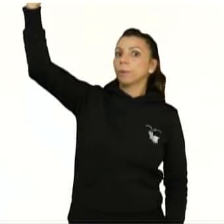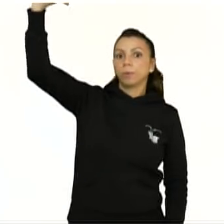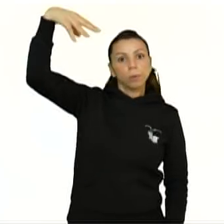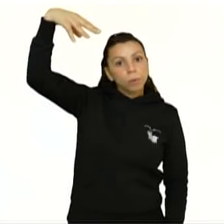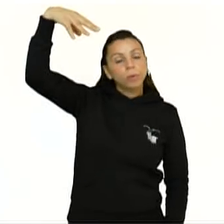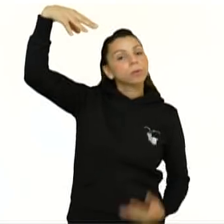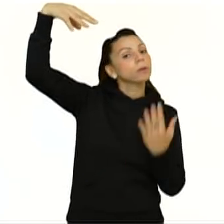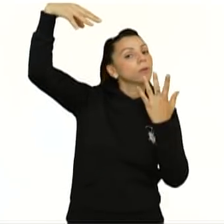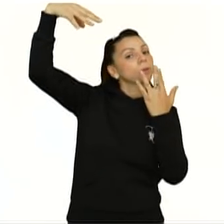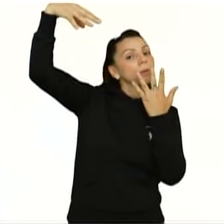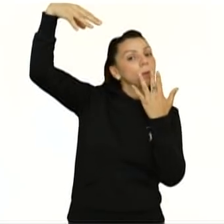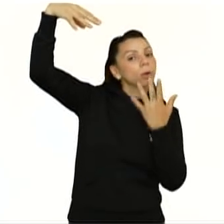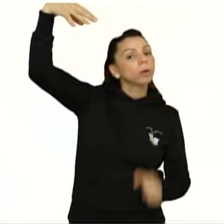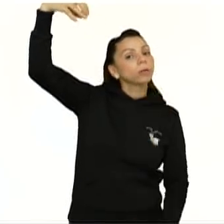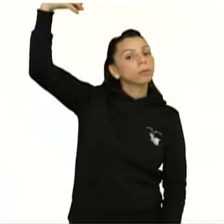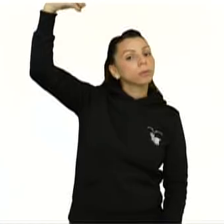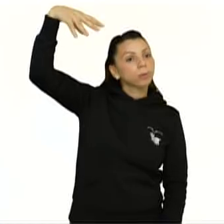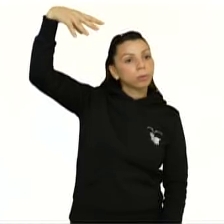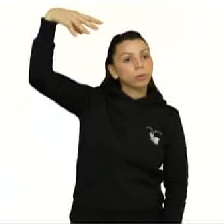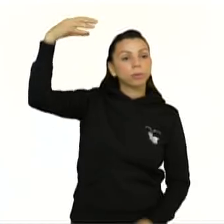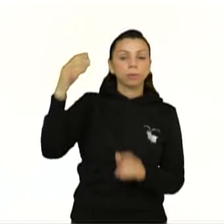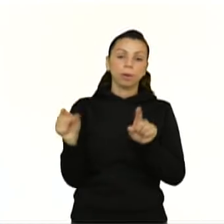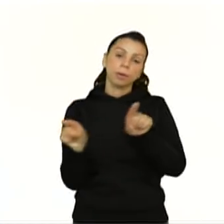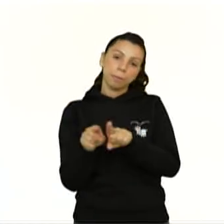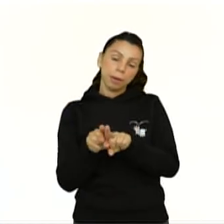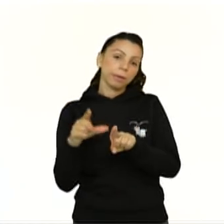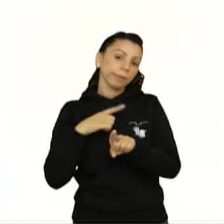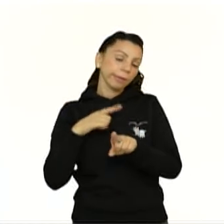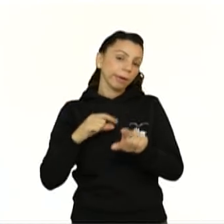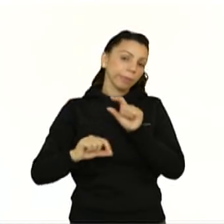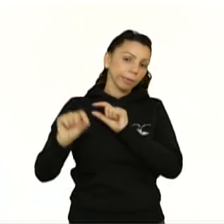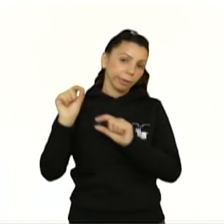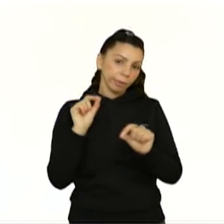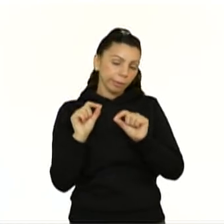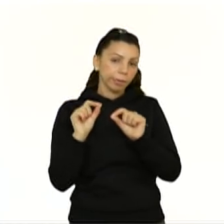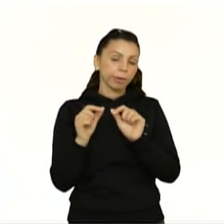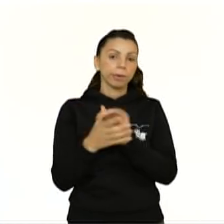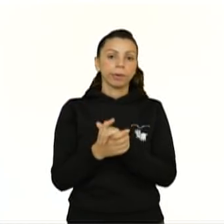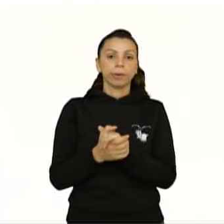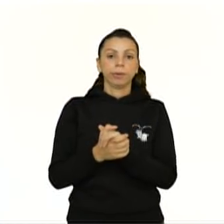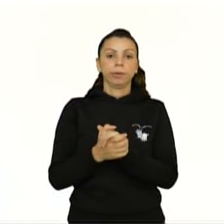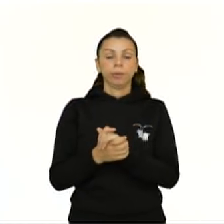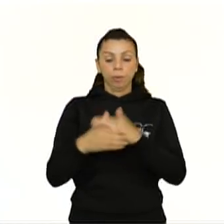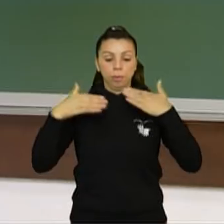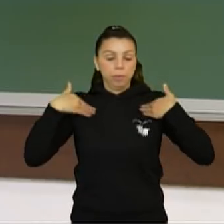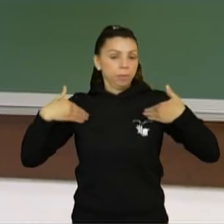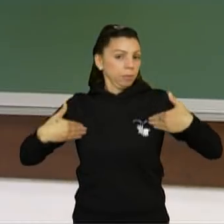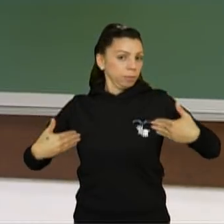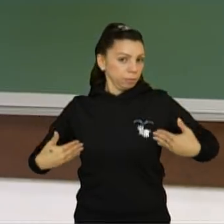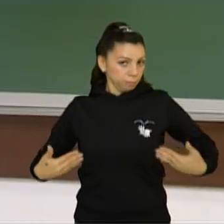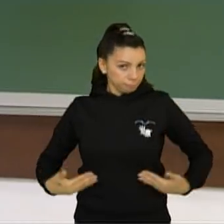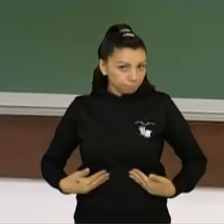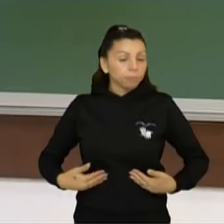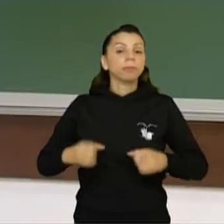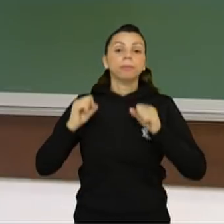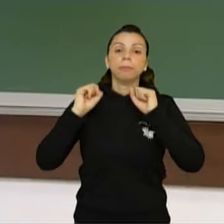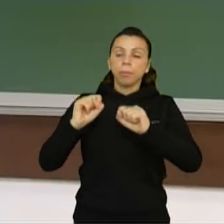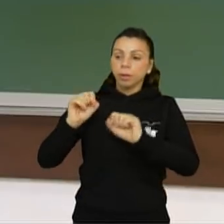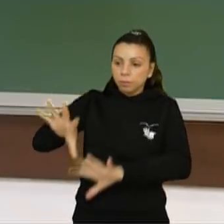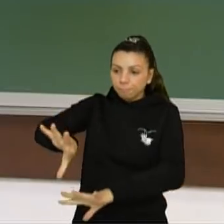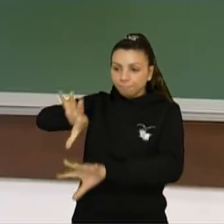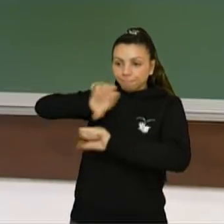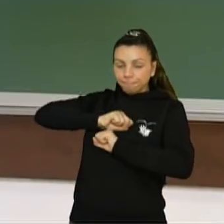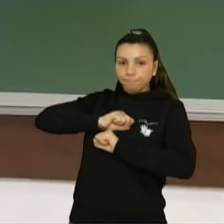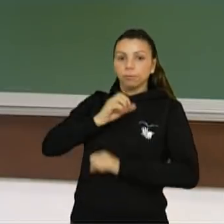ver ainda isso, como funciona. A cor também ela tem uma relação fisiológica, quer dizer, o nosso corpo também ele pode captar essa